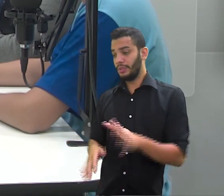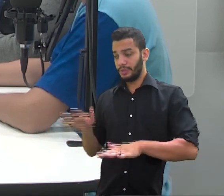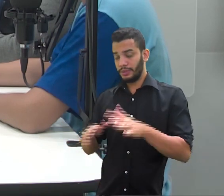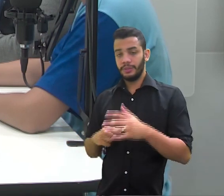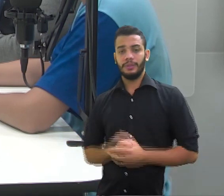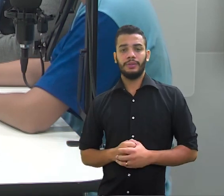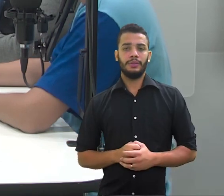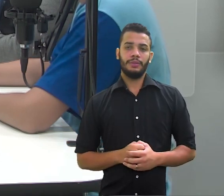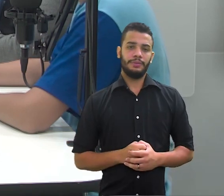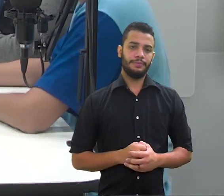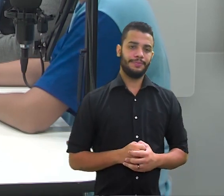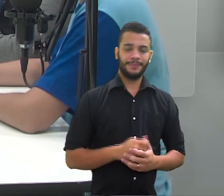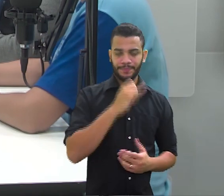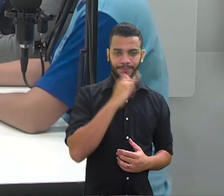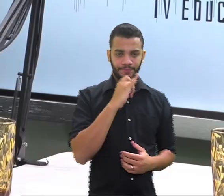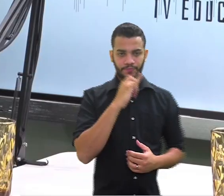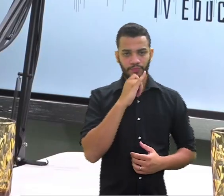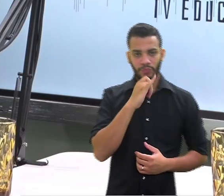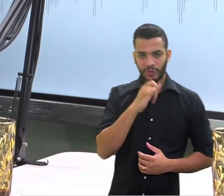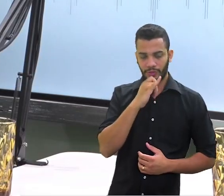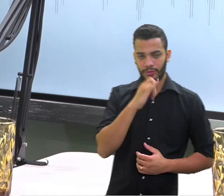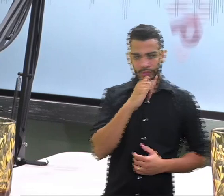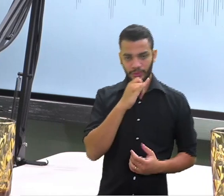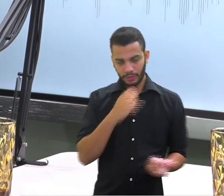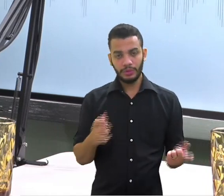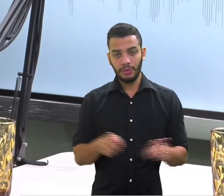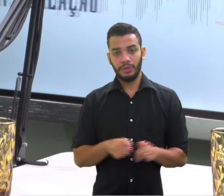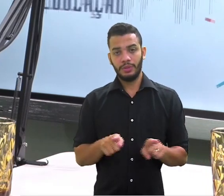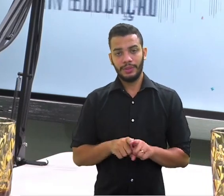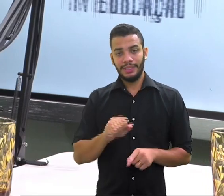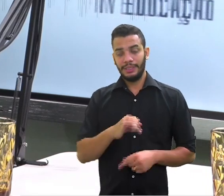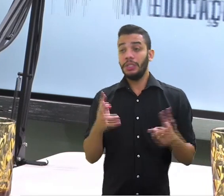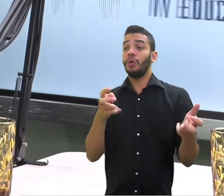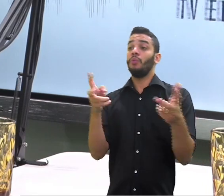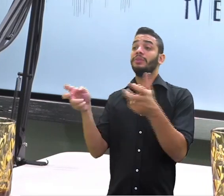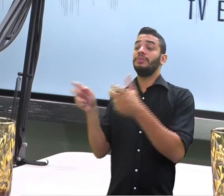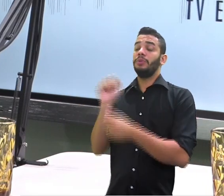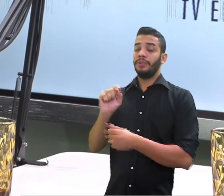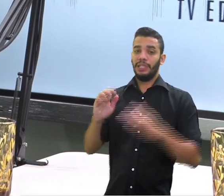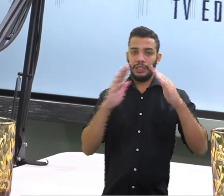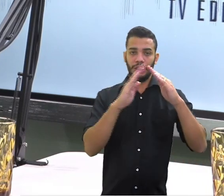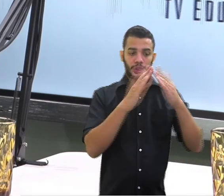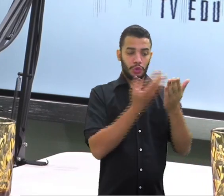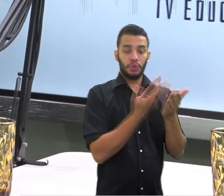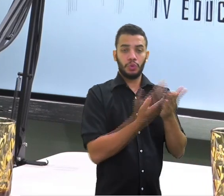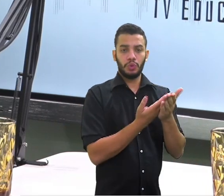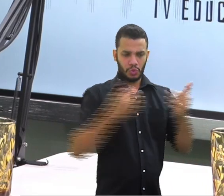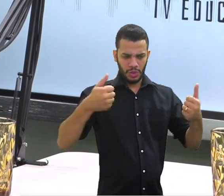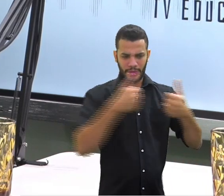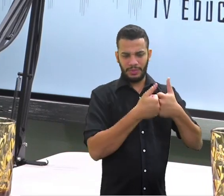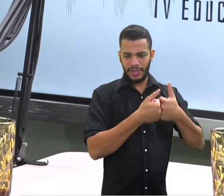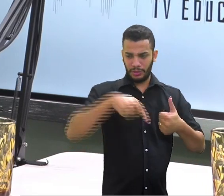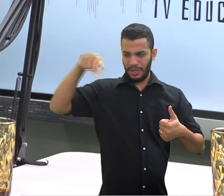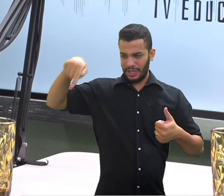vendendo maiores traficantes, e retiro aquilo dali, eles não vão influenciar os menores. Não é verdade? Então são várias